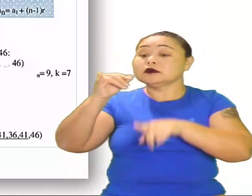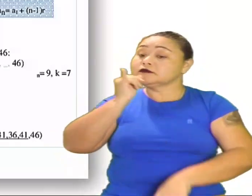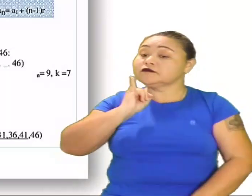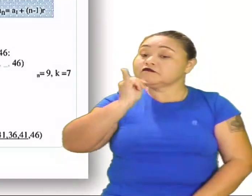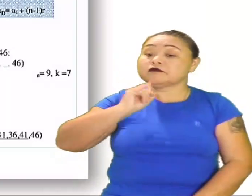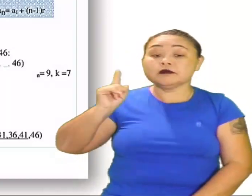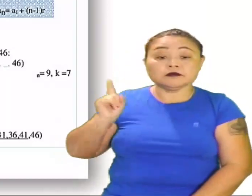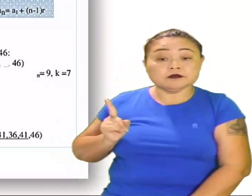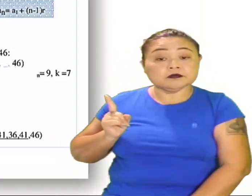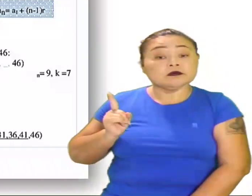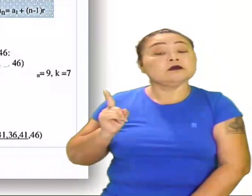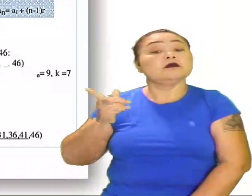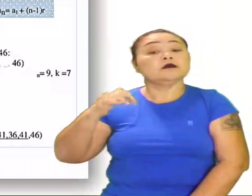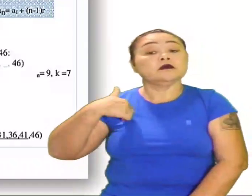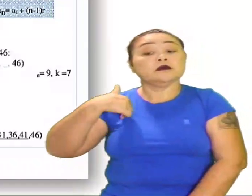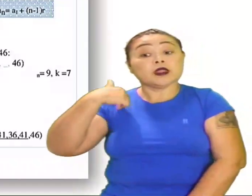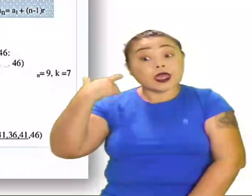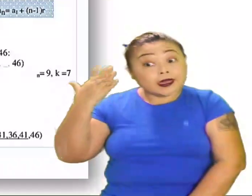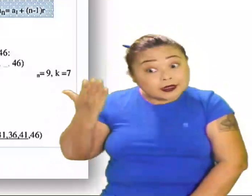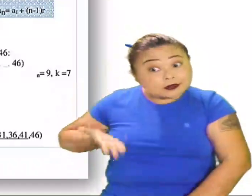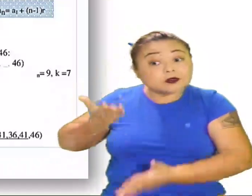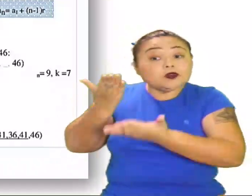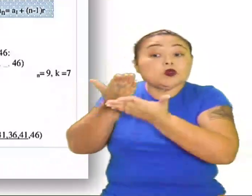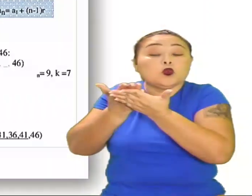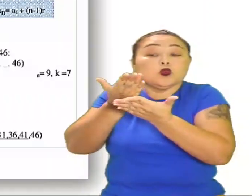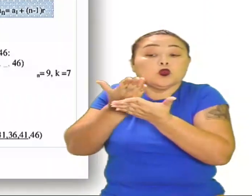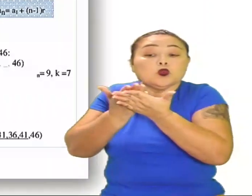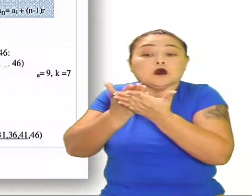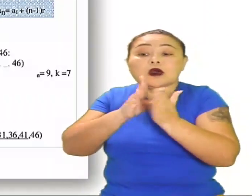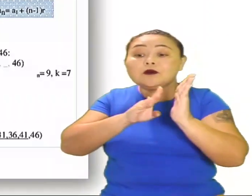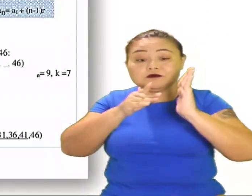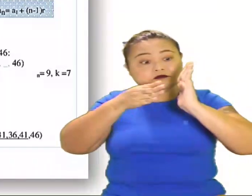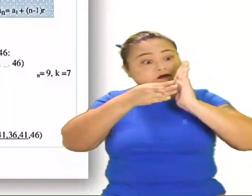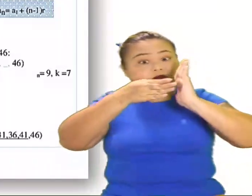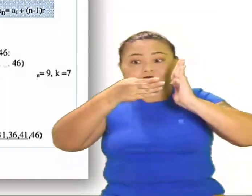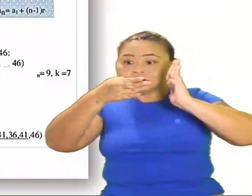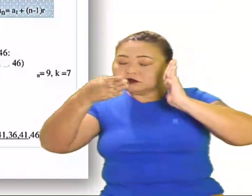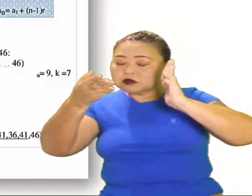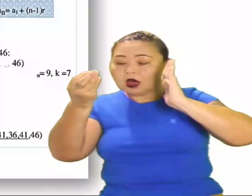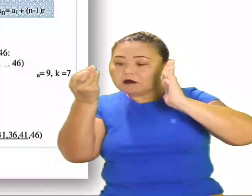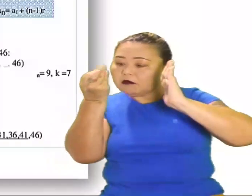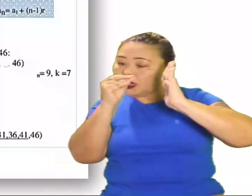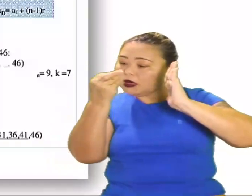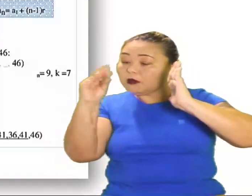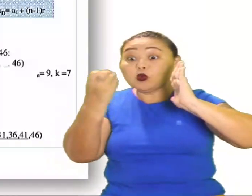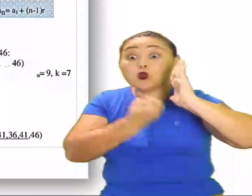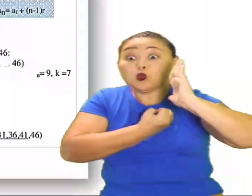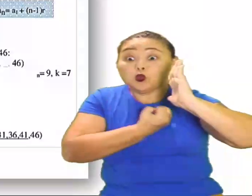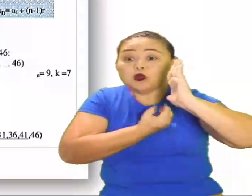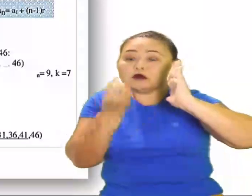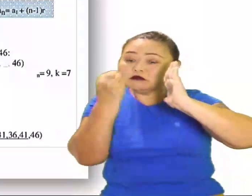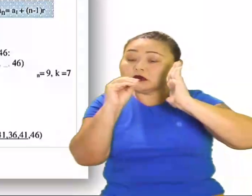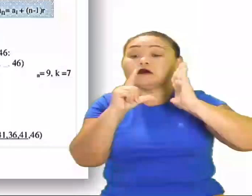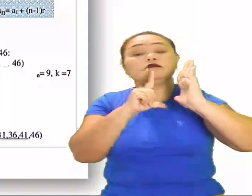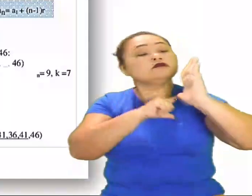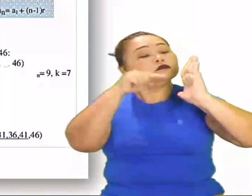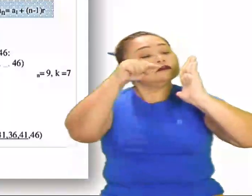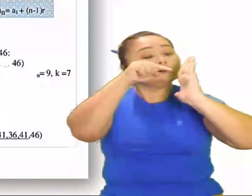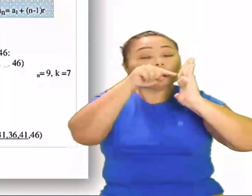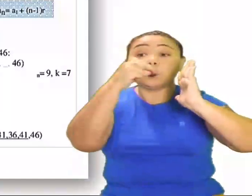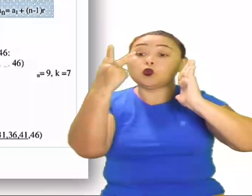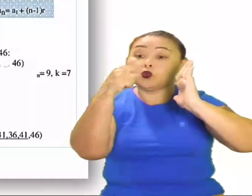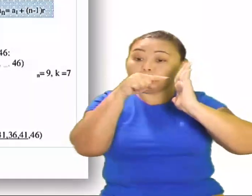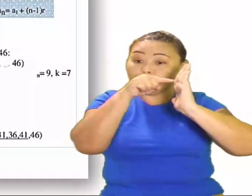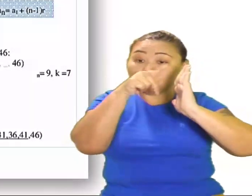exemplo, tá? E aqui a nossa aula, né, a interpolação, ele vai dar dois termos, dois extremos, que